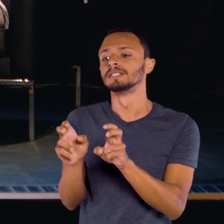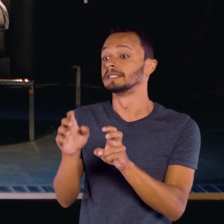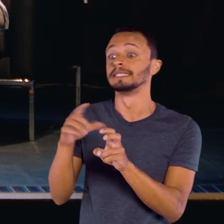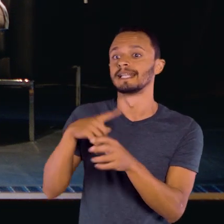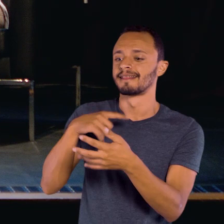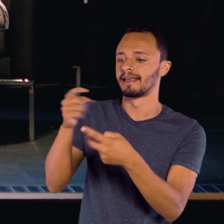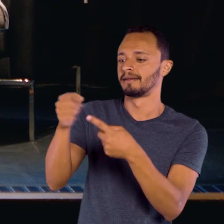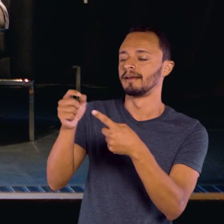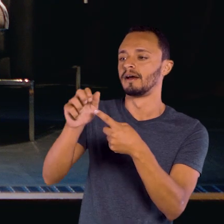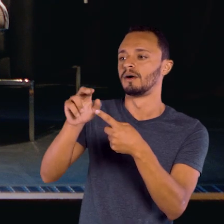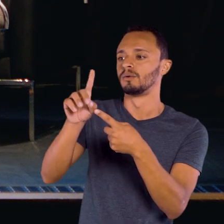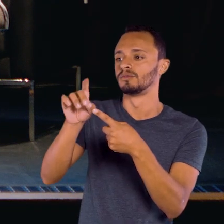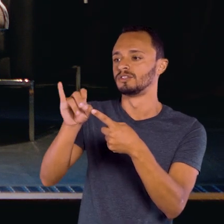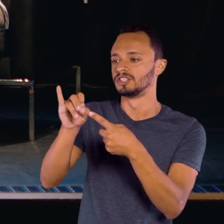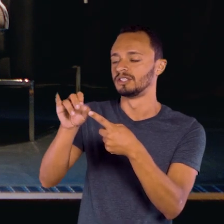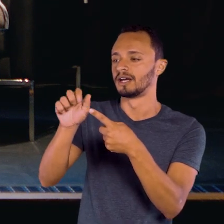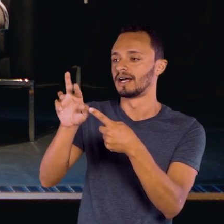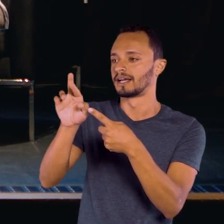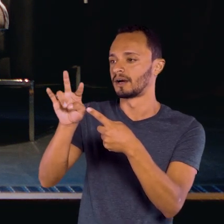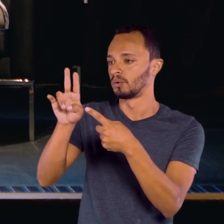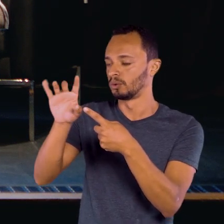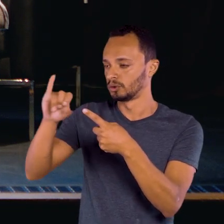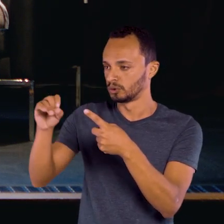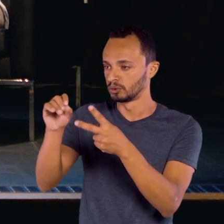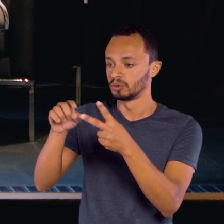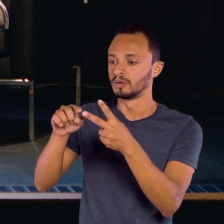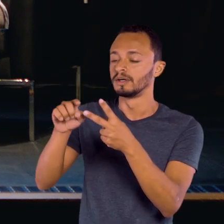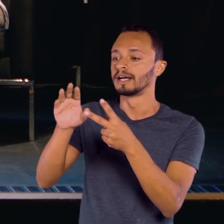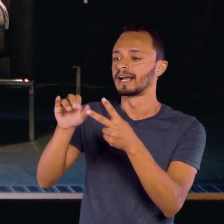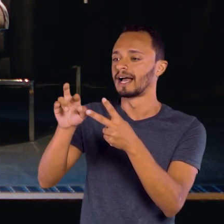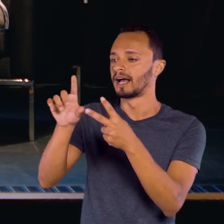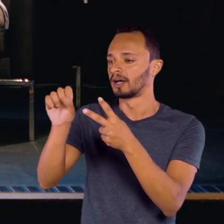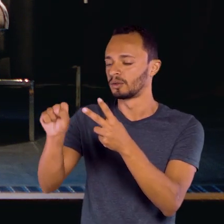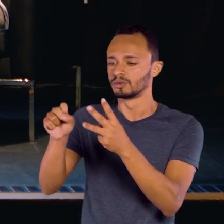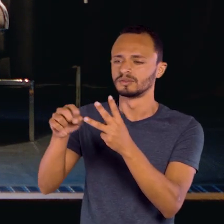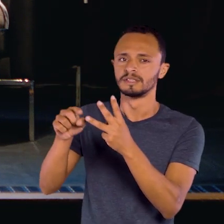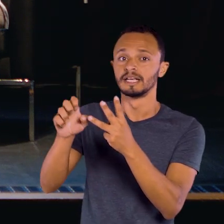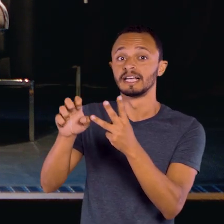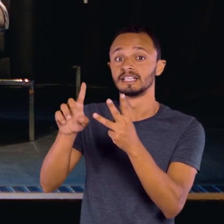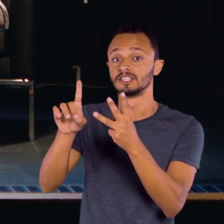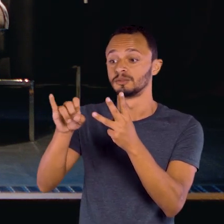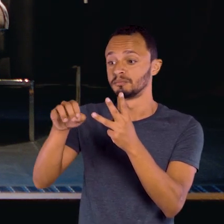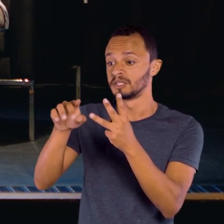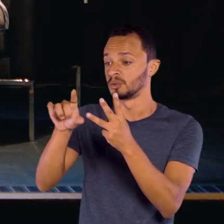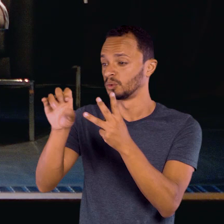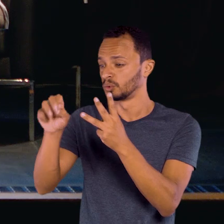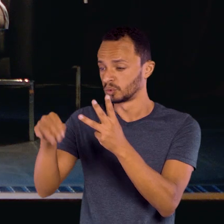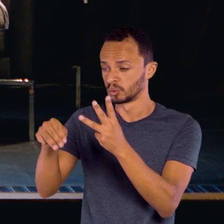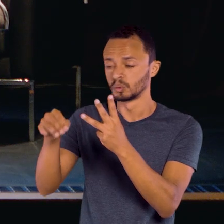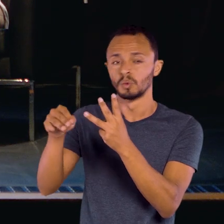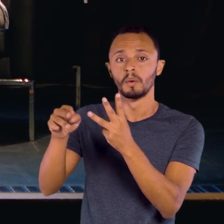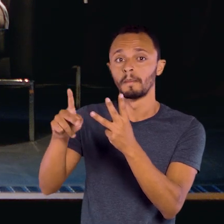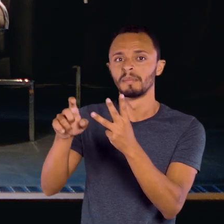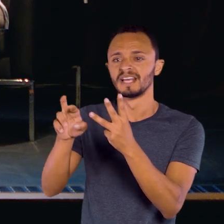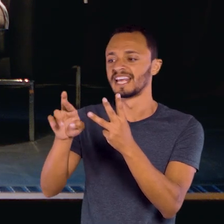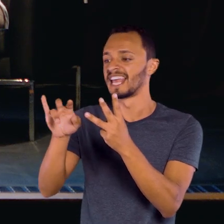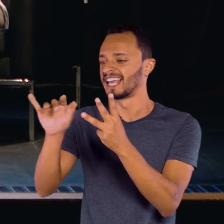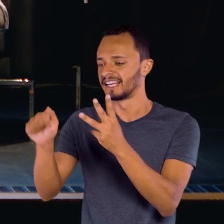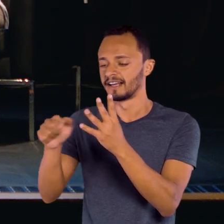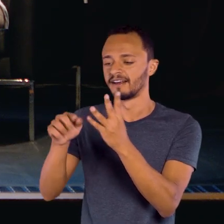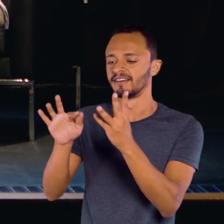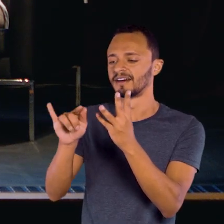Ó. A Edil Araújo, Carlos Eduardo Pereira, Edmilson Almeida Pereira, que ganhou o Prêmio São Paulo. Querido